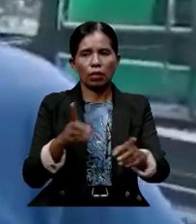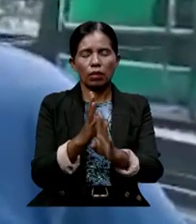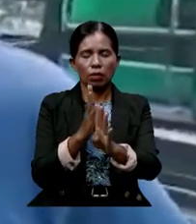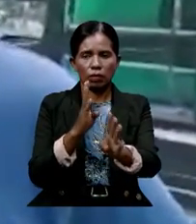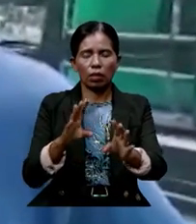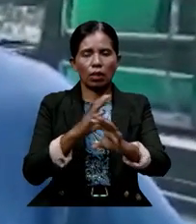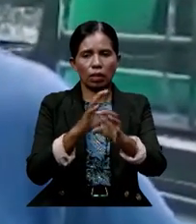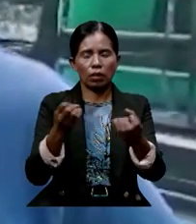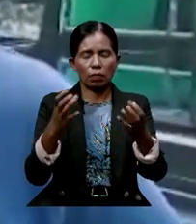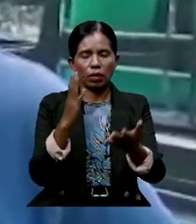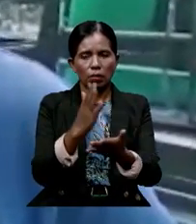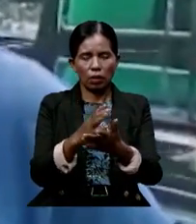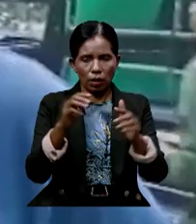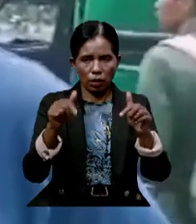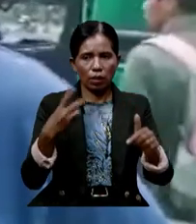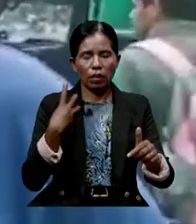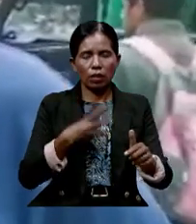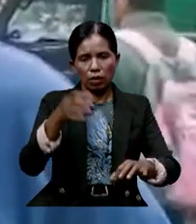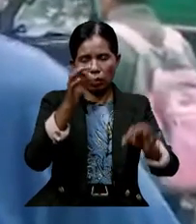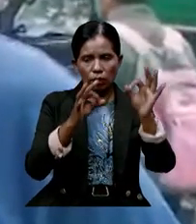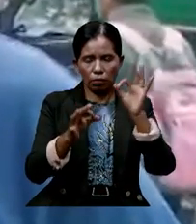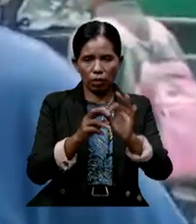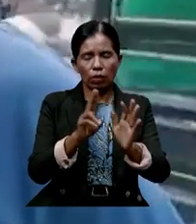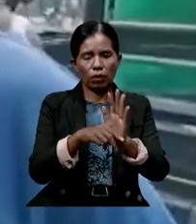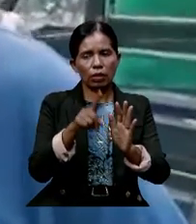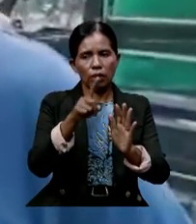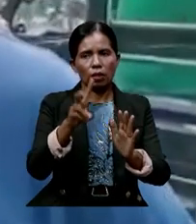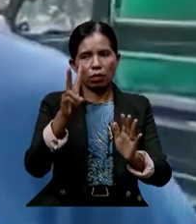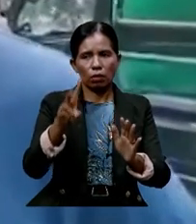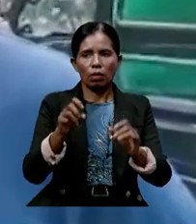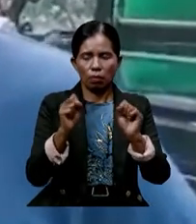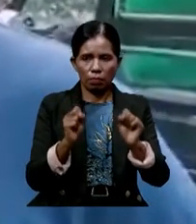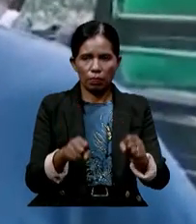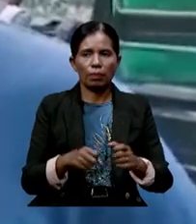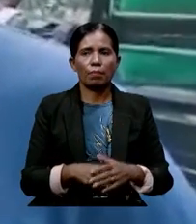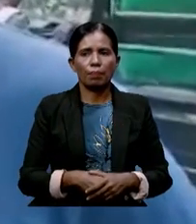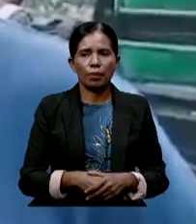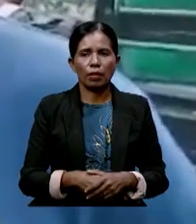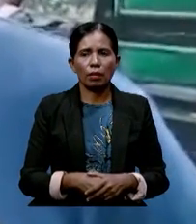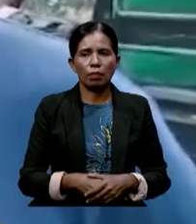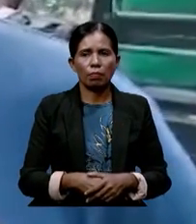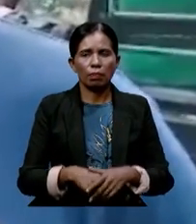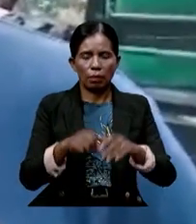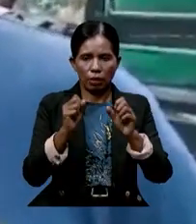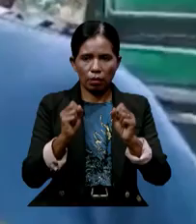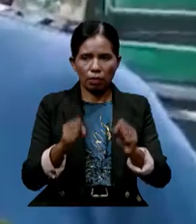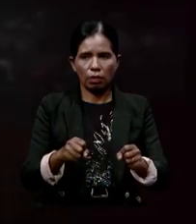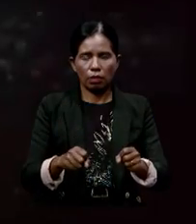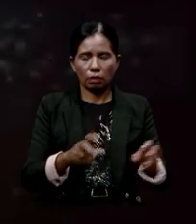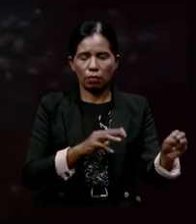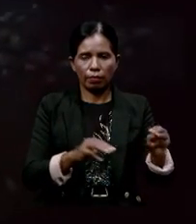barang, saya parado ya lah, kita biar kata ke orang sini ruangan, ne jadi berdewan para pemintu